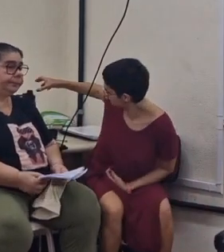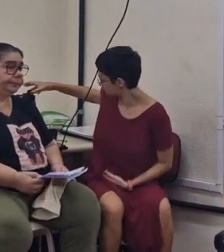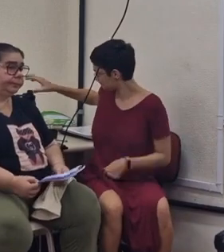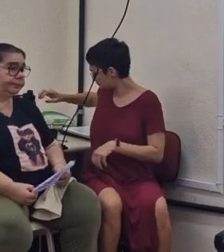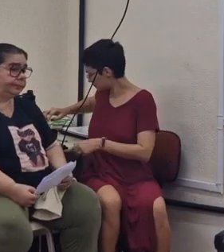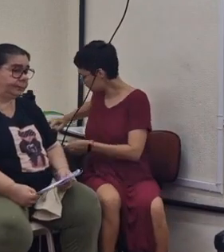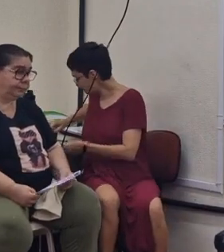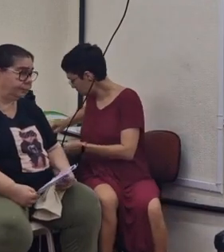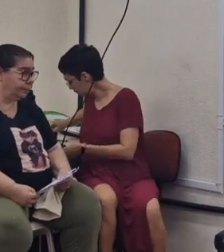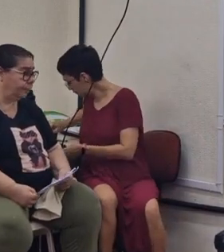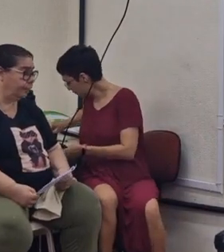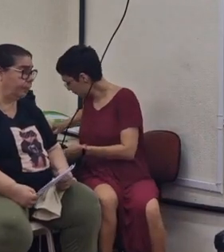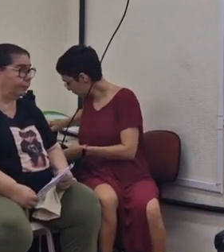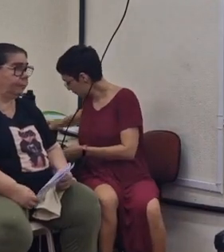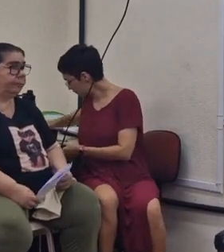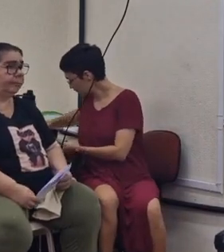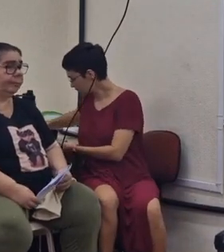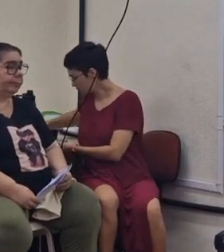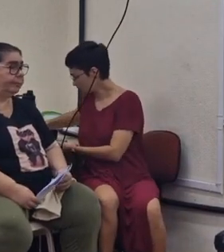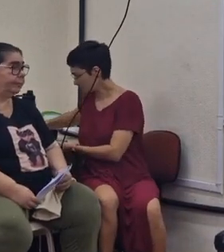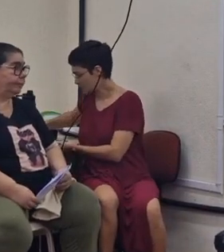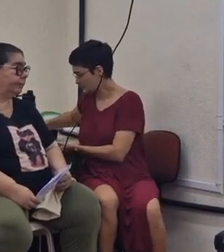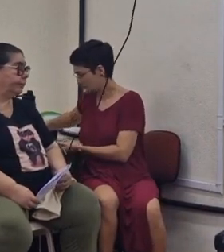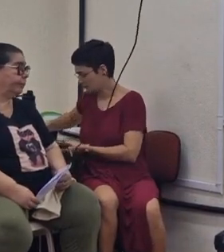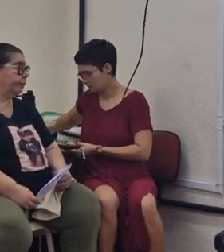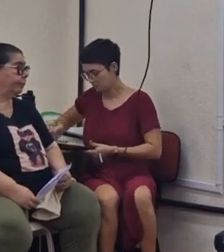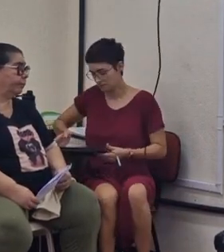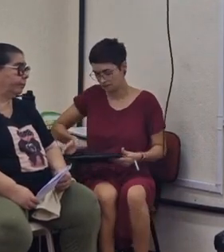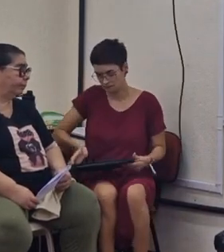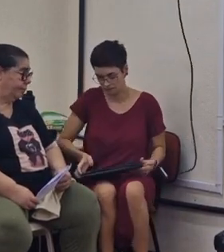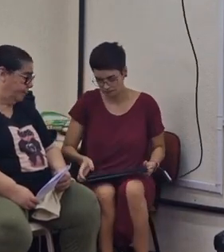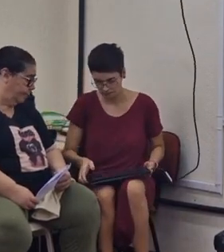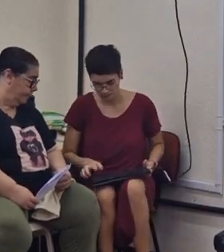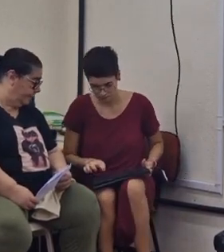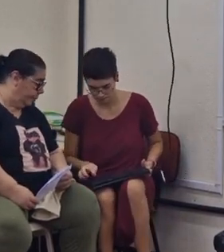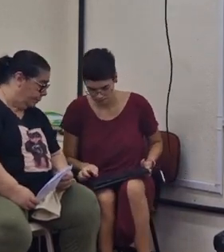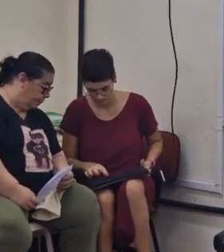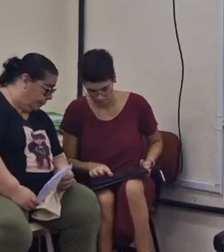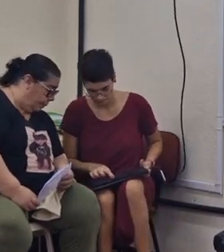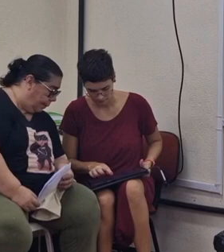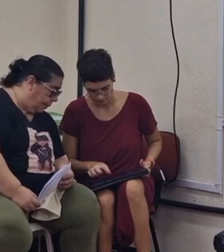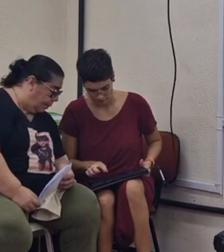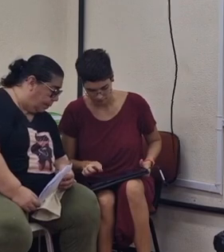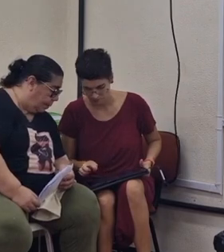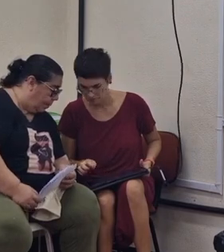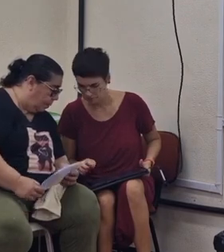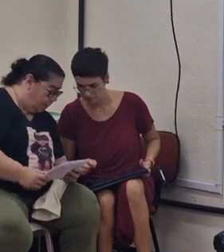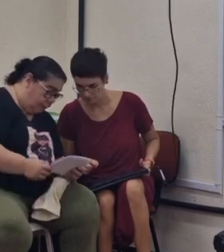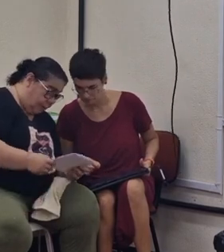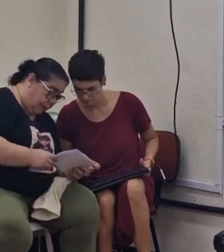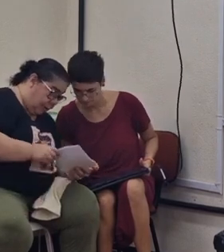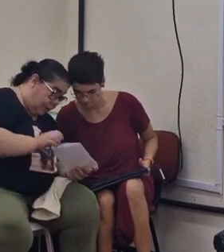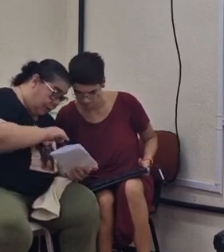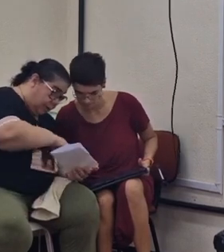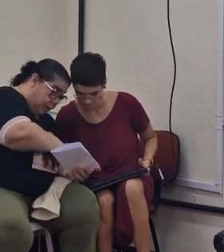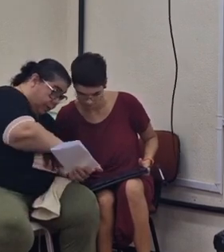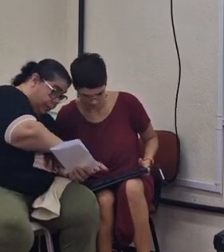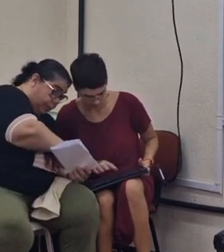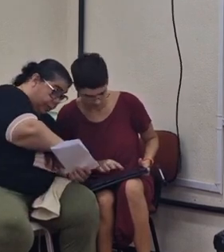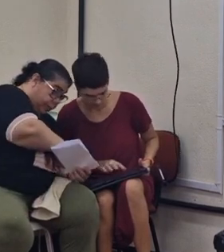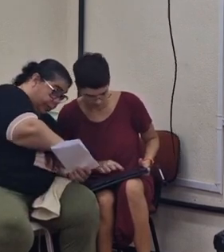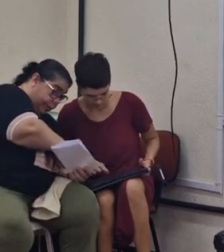Bom, então, o convite de Marina, que me honra muito, né, de estar aqui abrindo para esse trabalho, eu fico